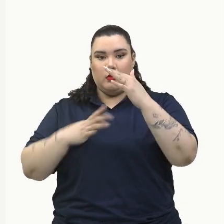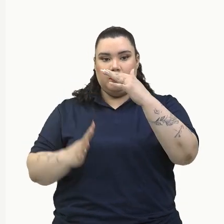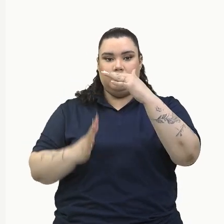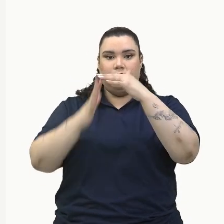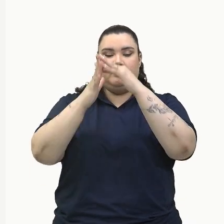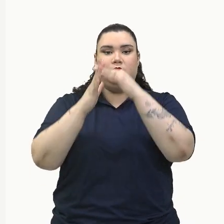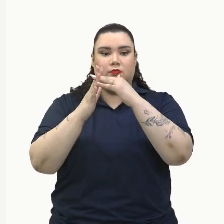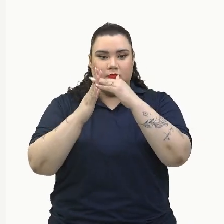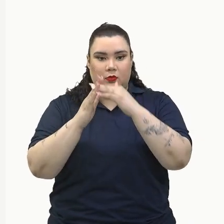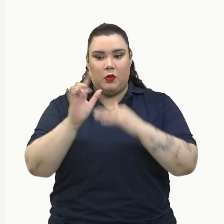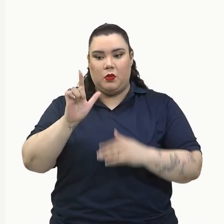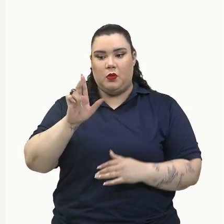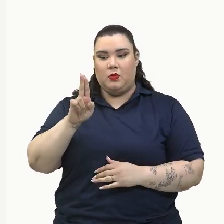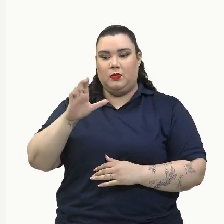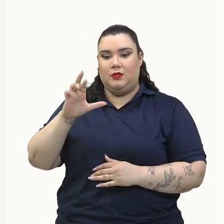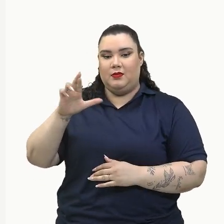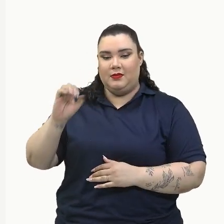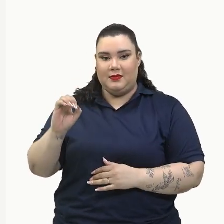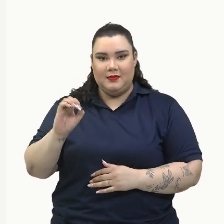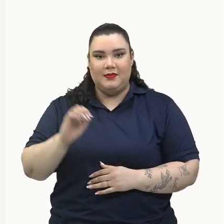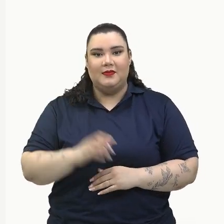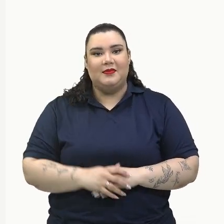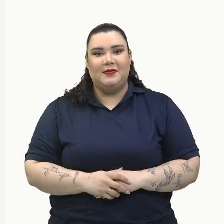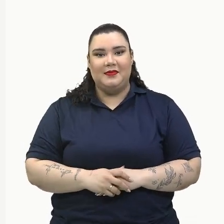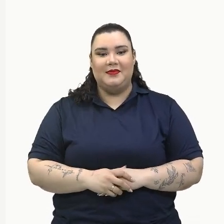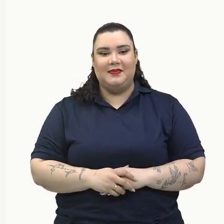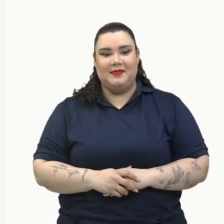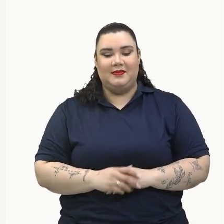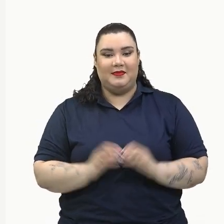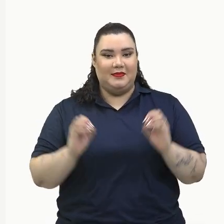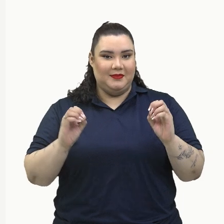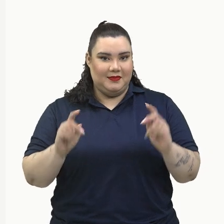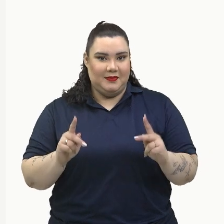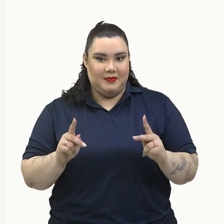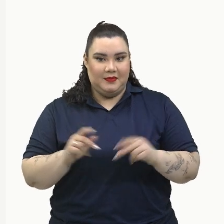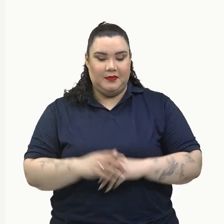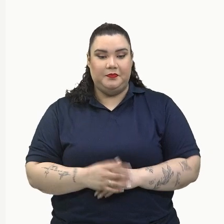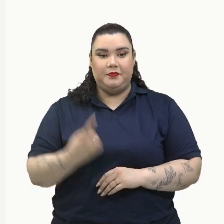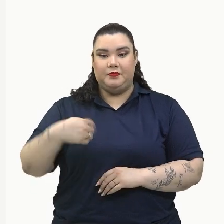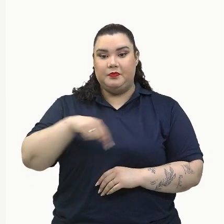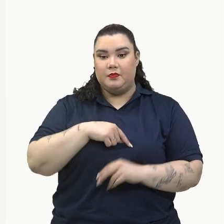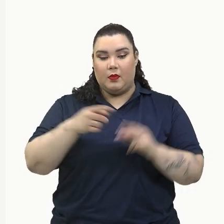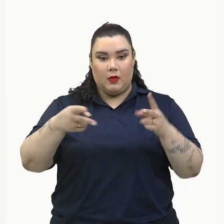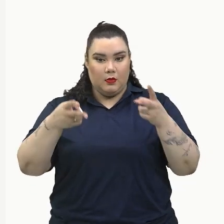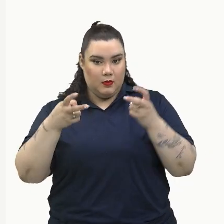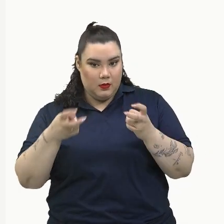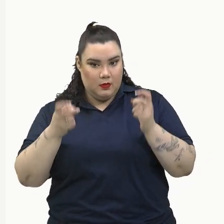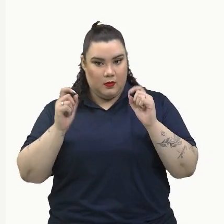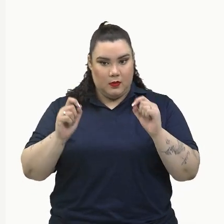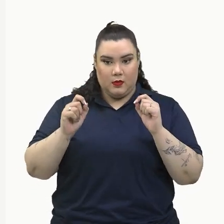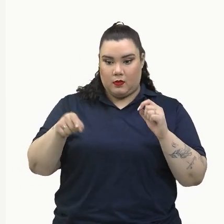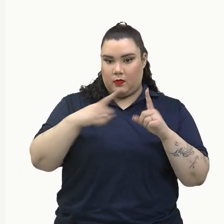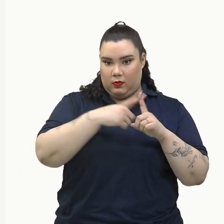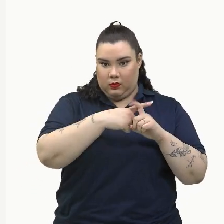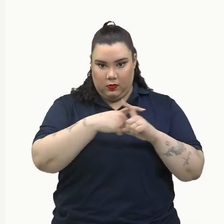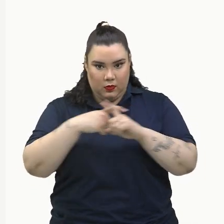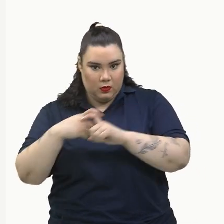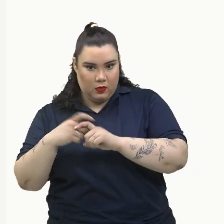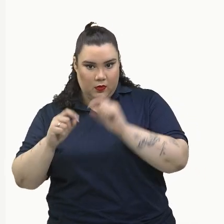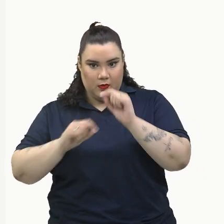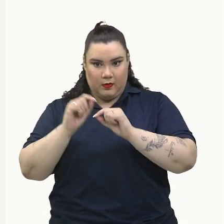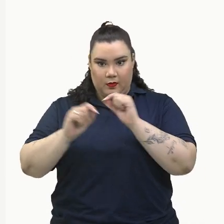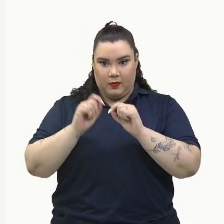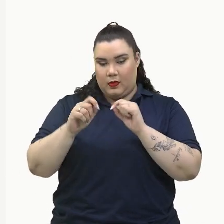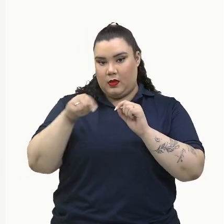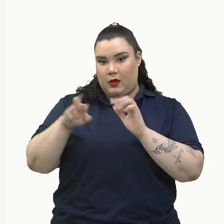maximizar o lucro, ou seja, ter um lucro máximo. Muito bem. A gente observa lá que o nosso polinômio, que representa